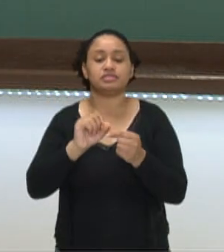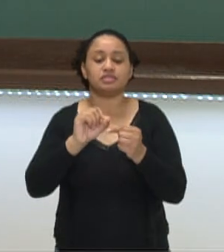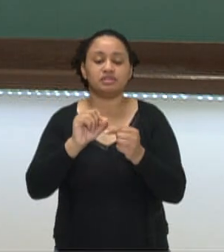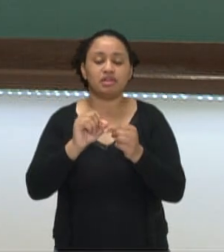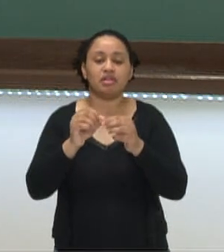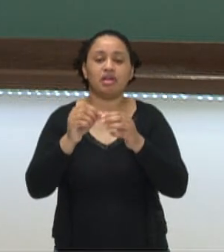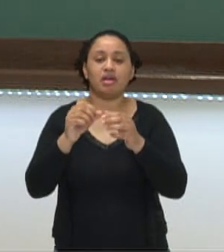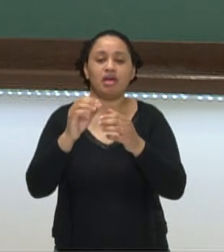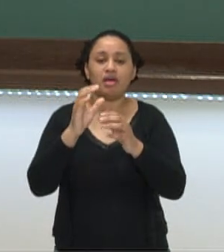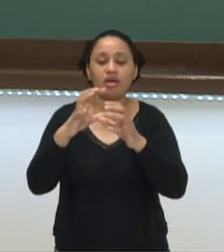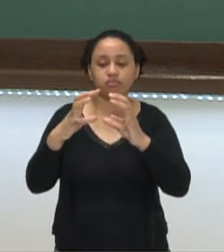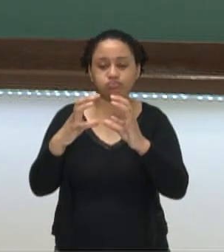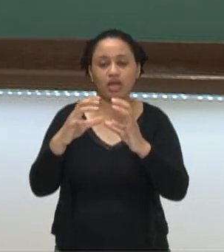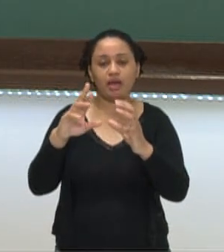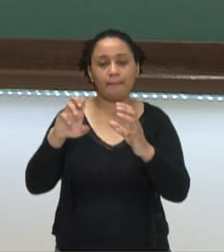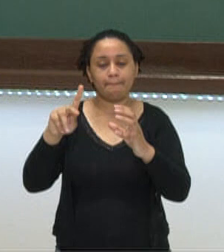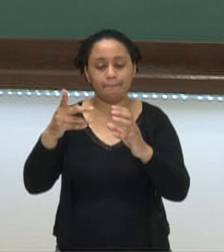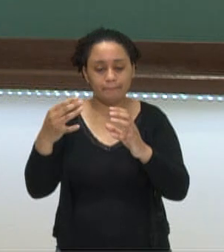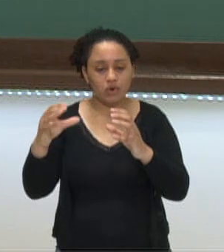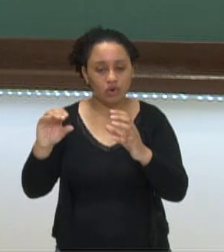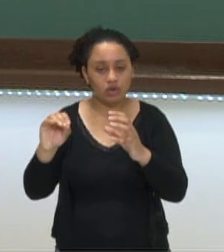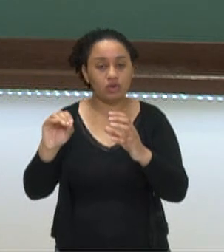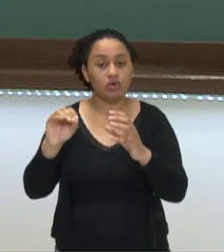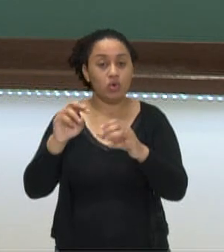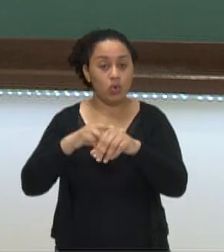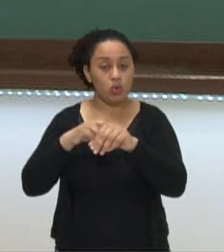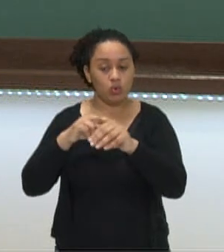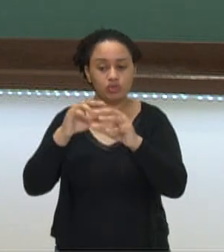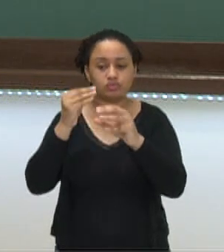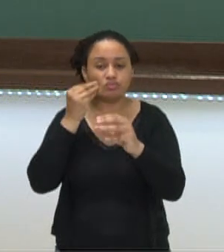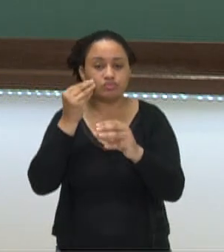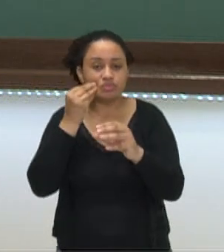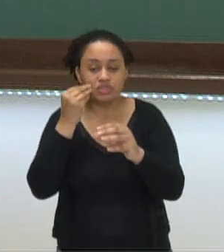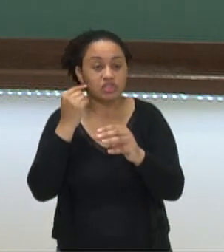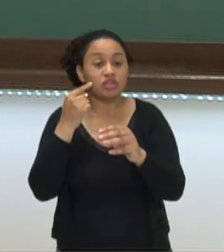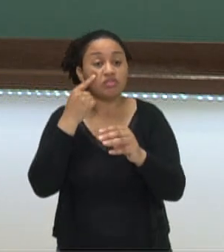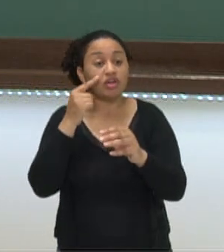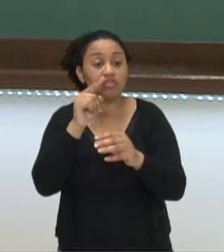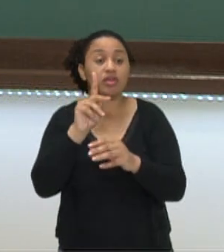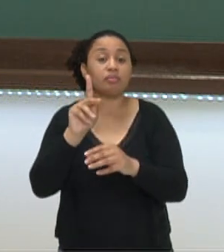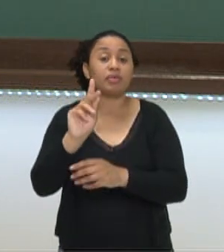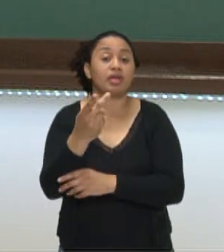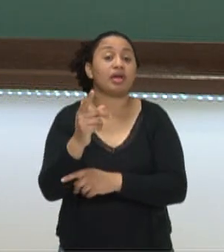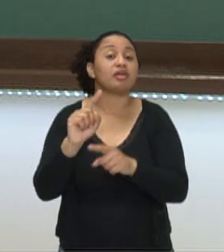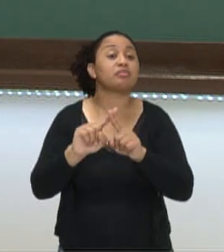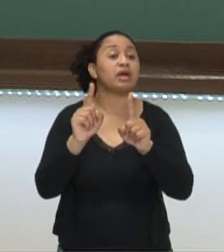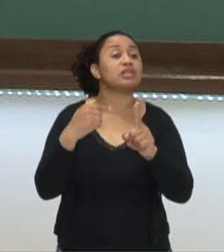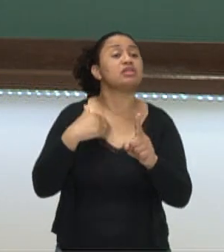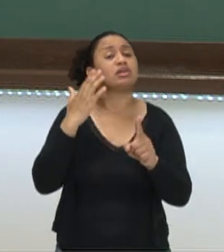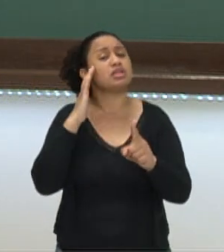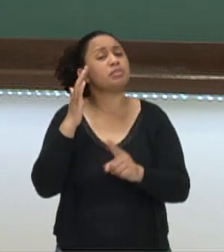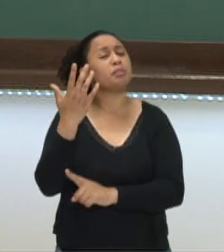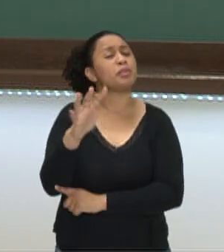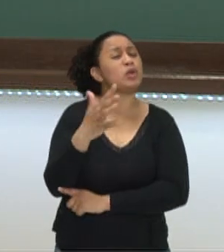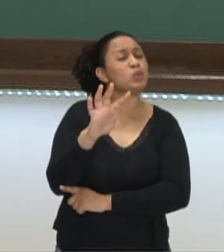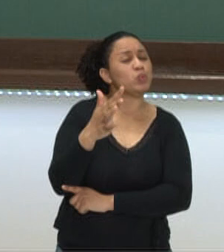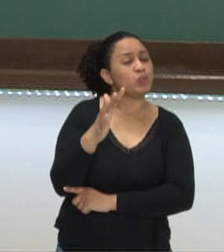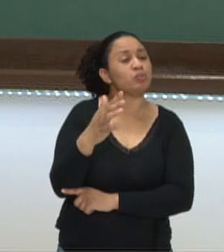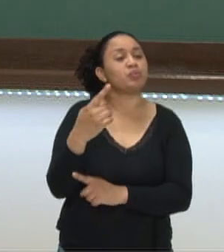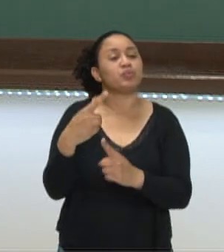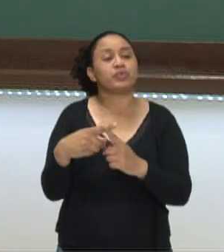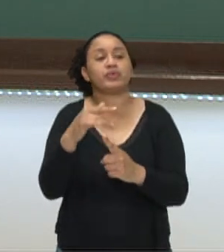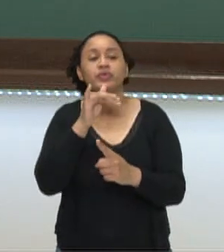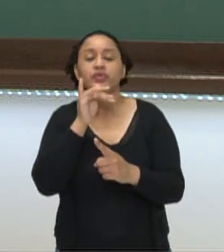extrato do repolho roxo e for testar, você não vai medir o pH, mas você vai ter uma ideia aproximada. Porque,